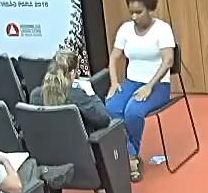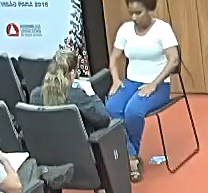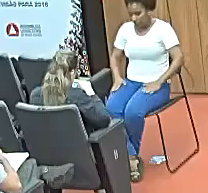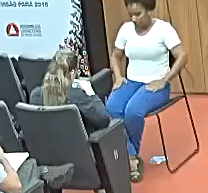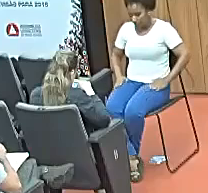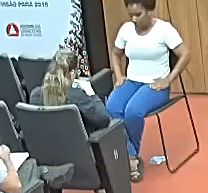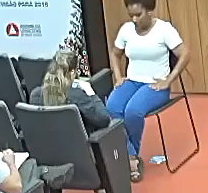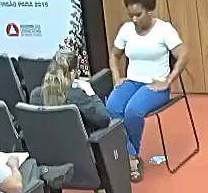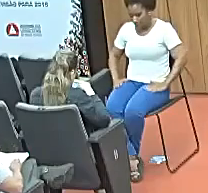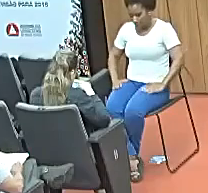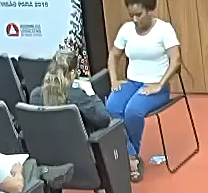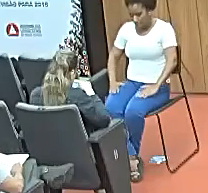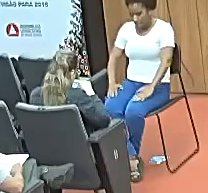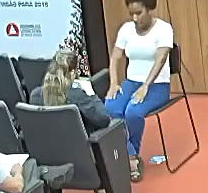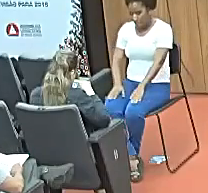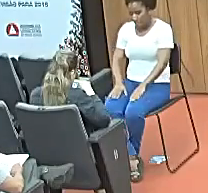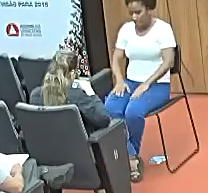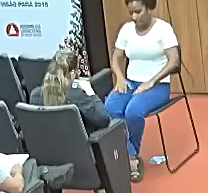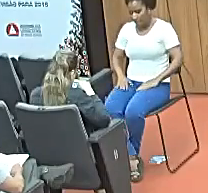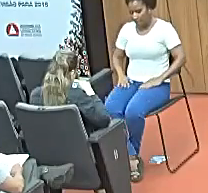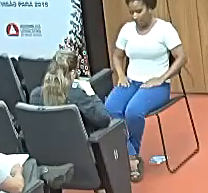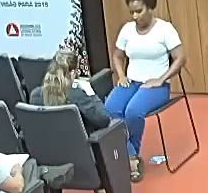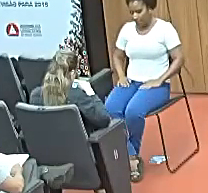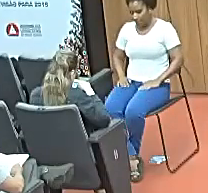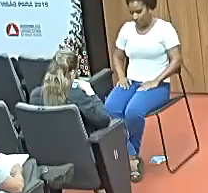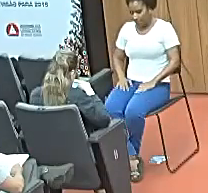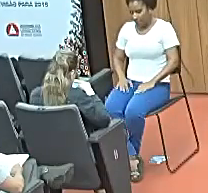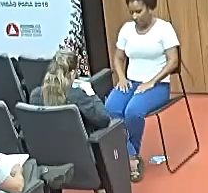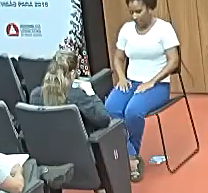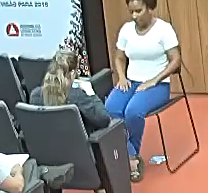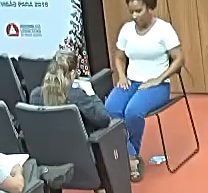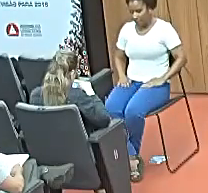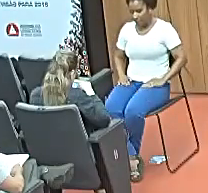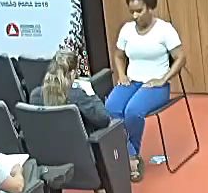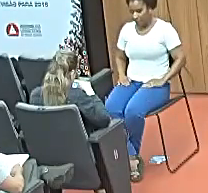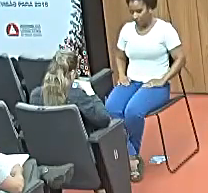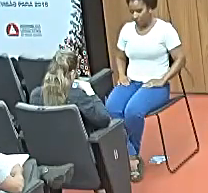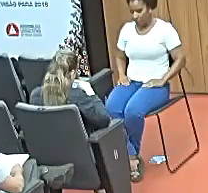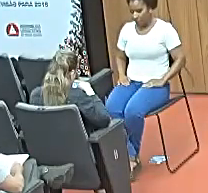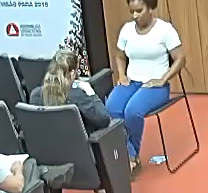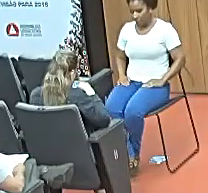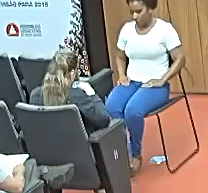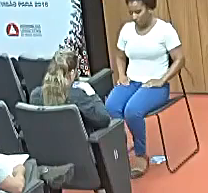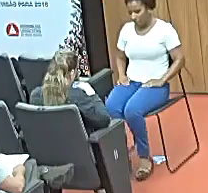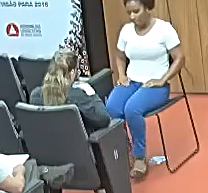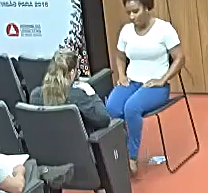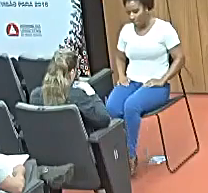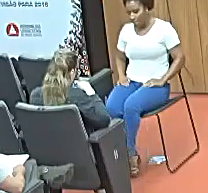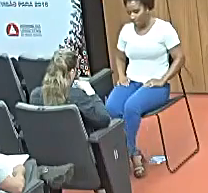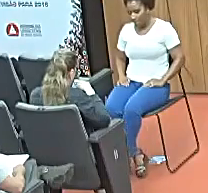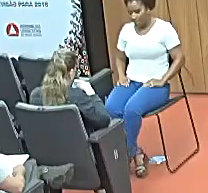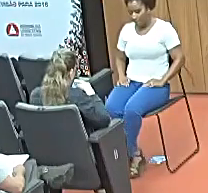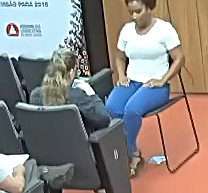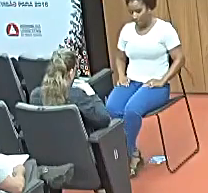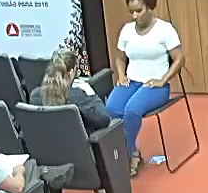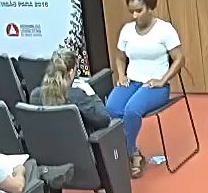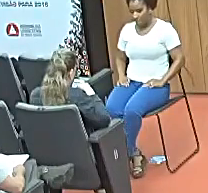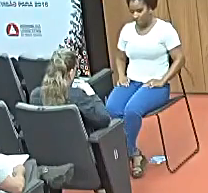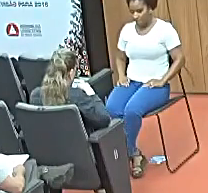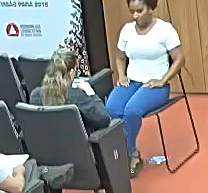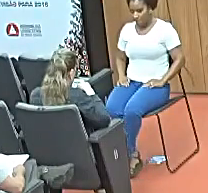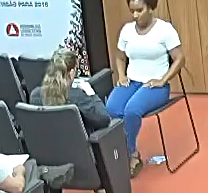no decreto número 44 1.107 de 14 de setembro de 2005 e cria o programa rede